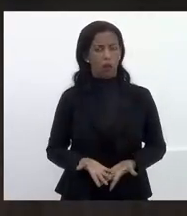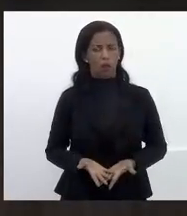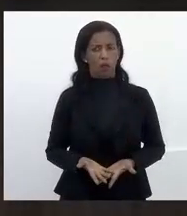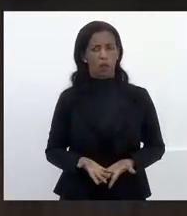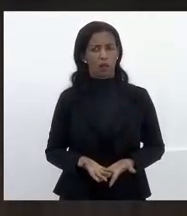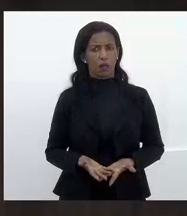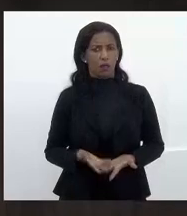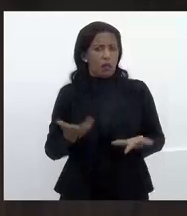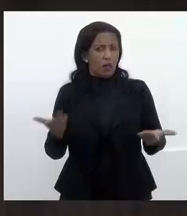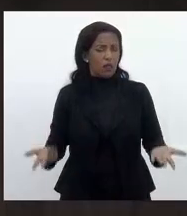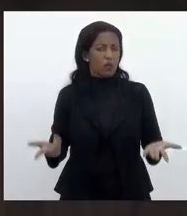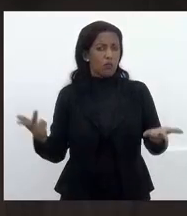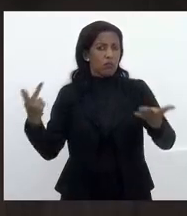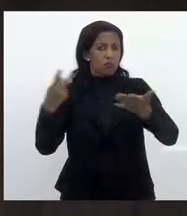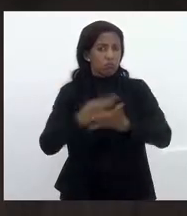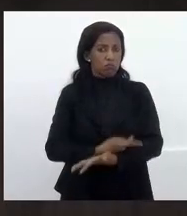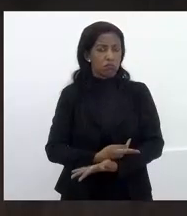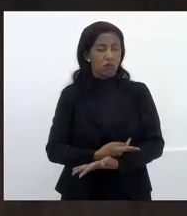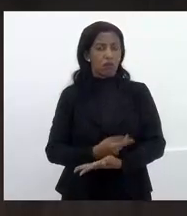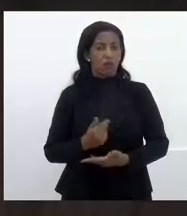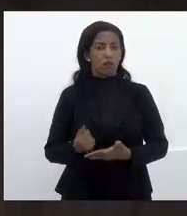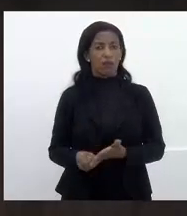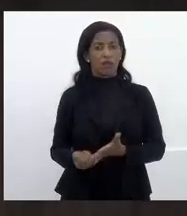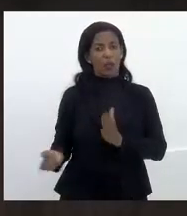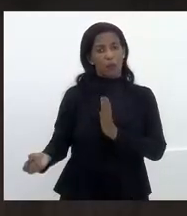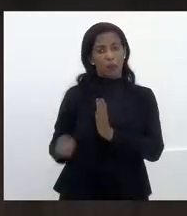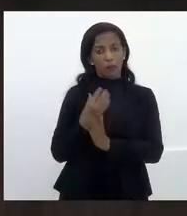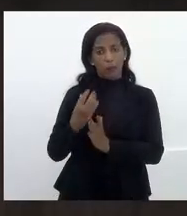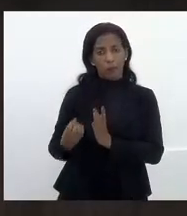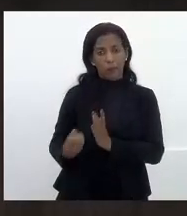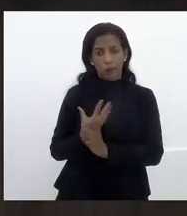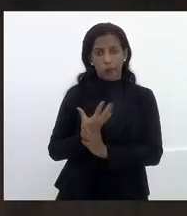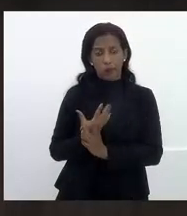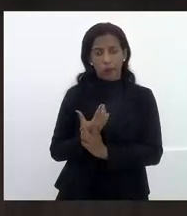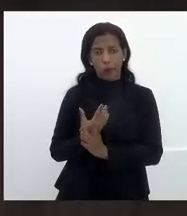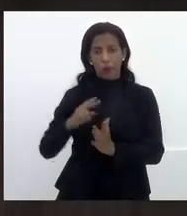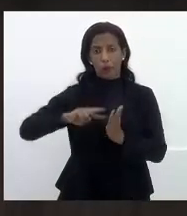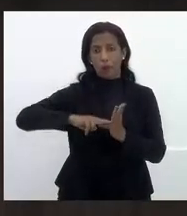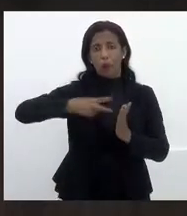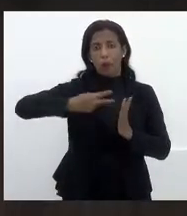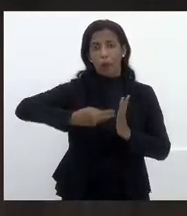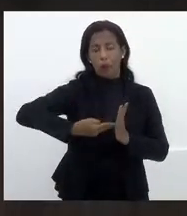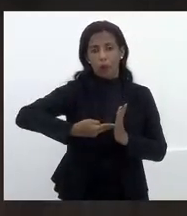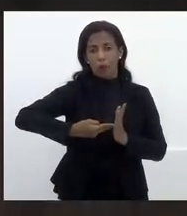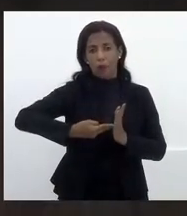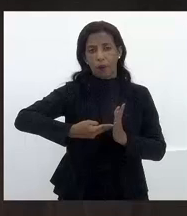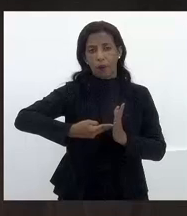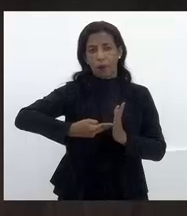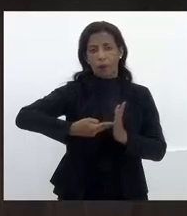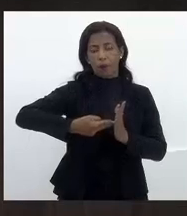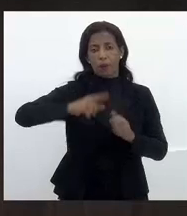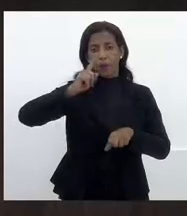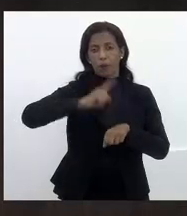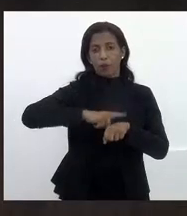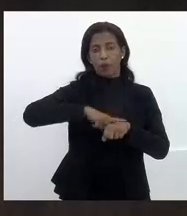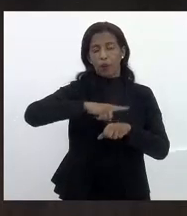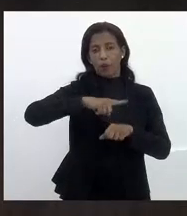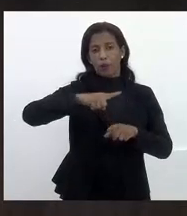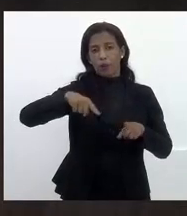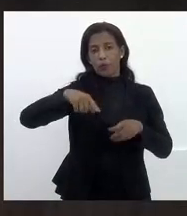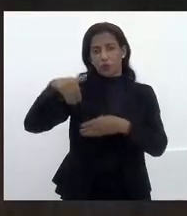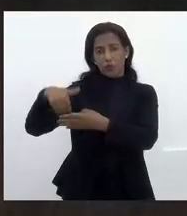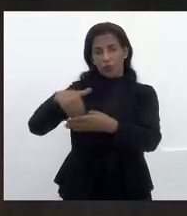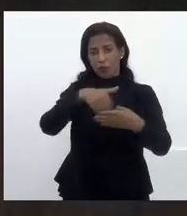isso é inevitavelmente terá que produzir presente Rodrigo Amorim uma alteração na cronologia de